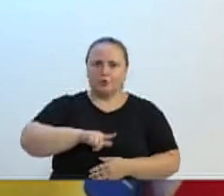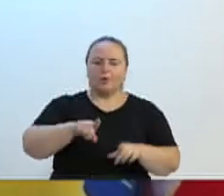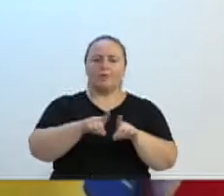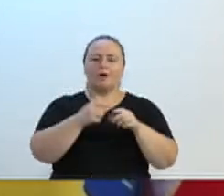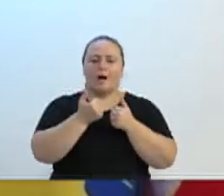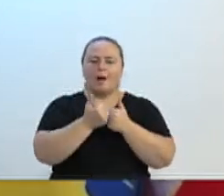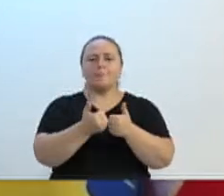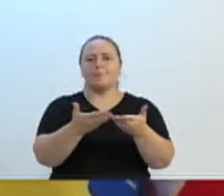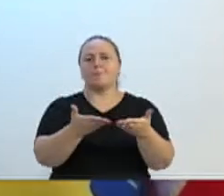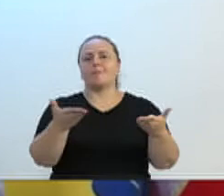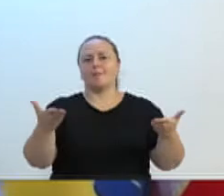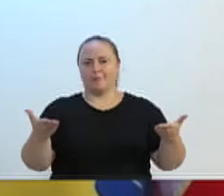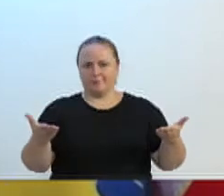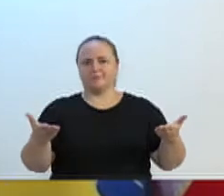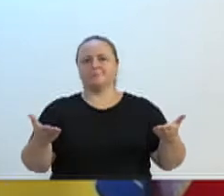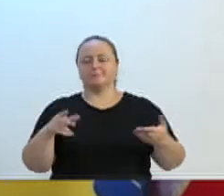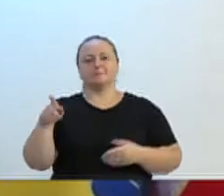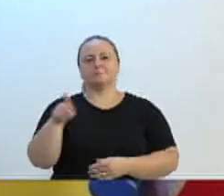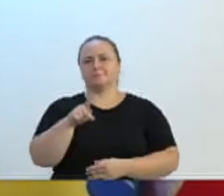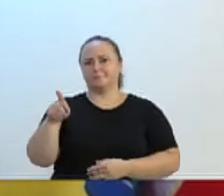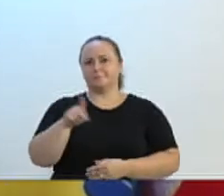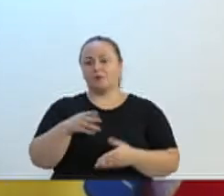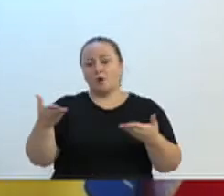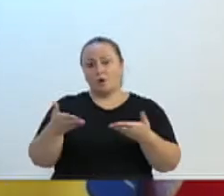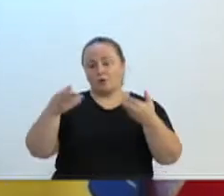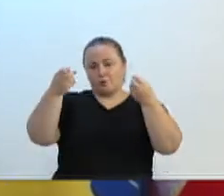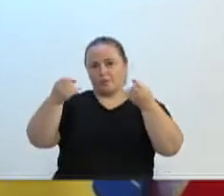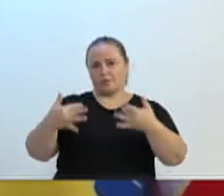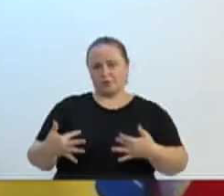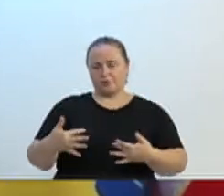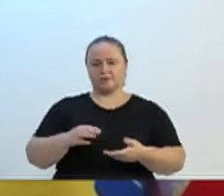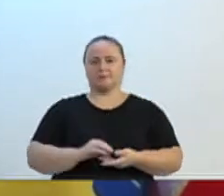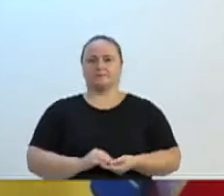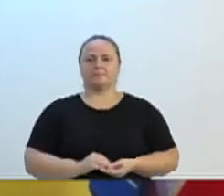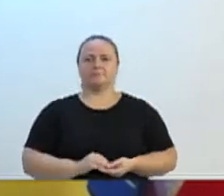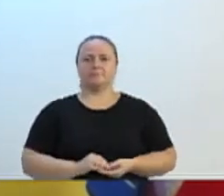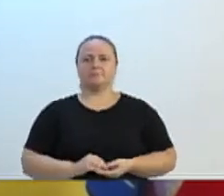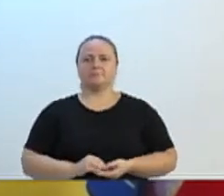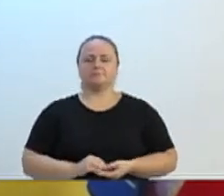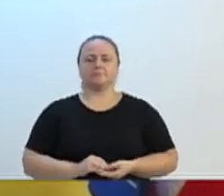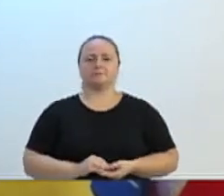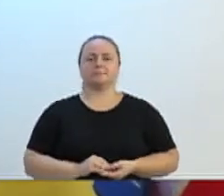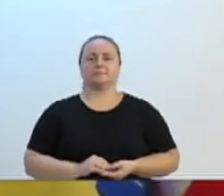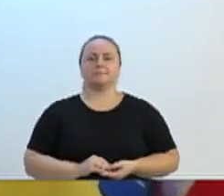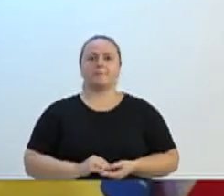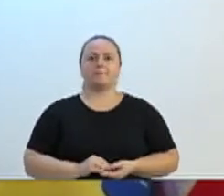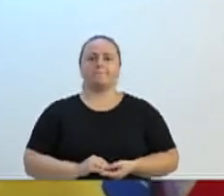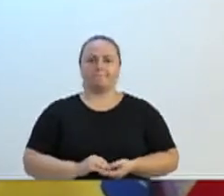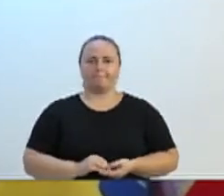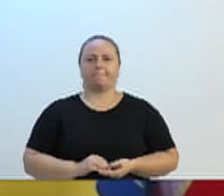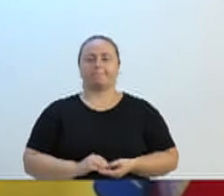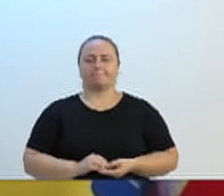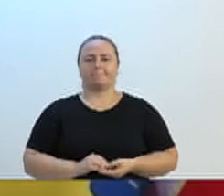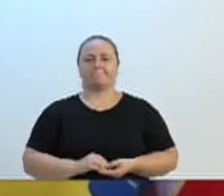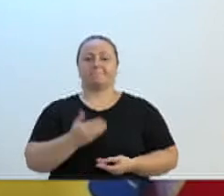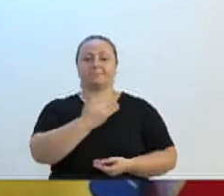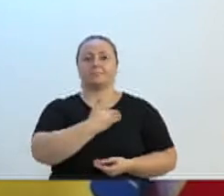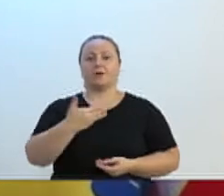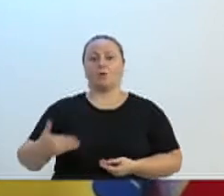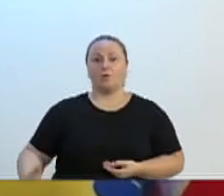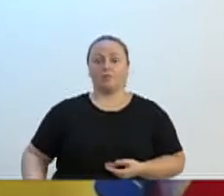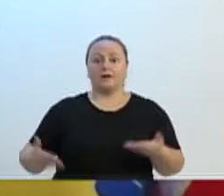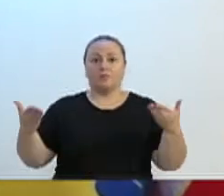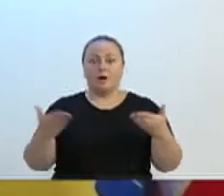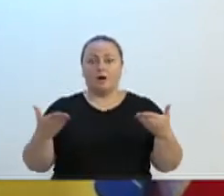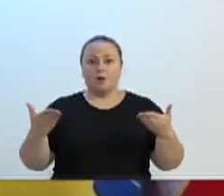que foi colocado aqui pela professora Cristiane, que nos antecedeu. A indefinição do governo de olhar para